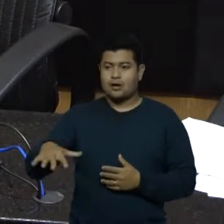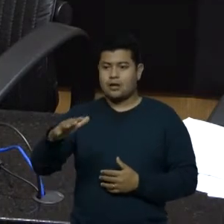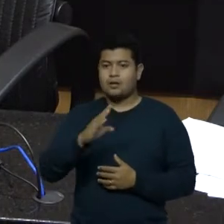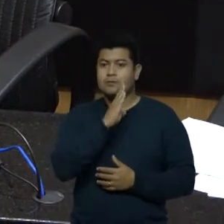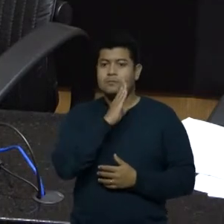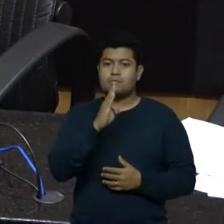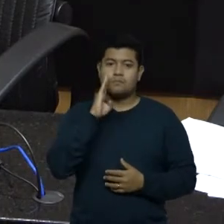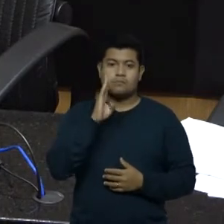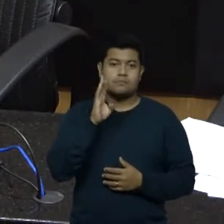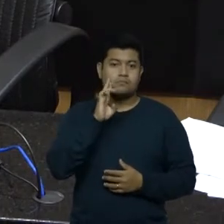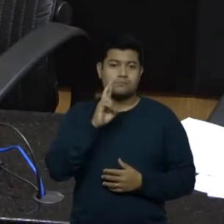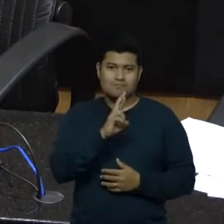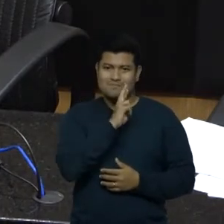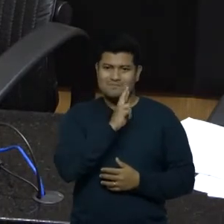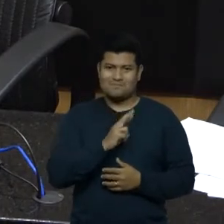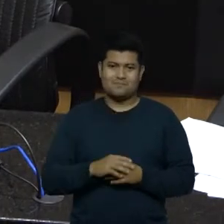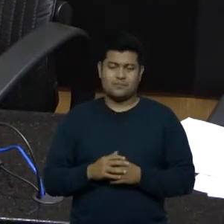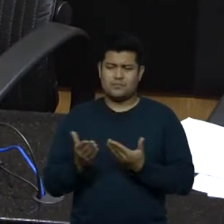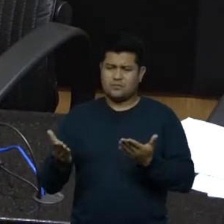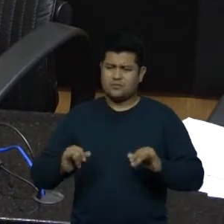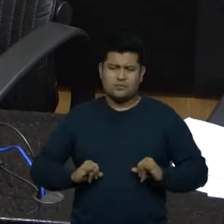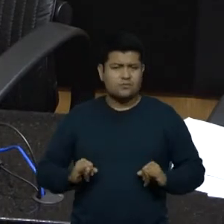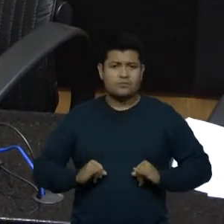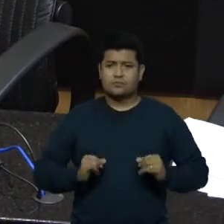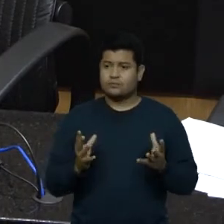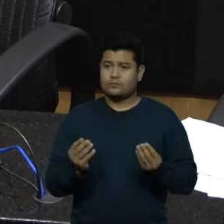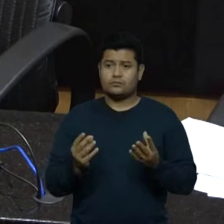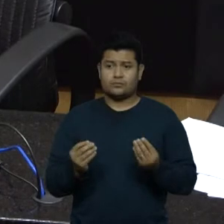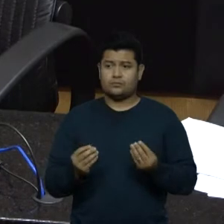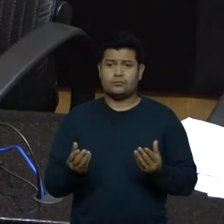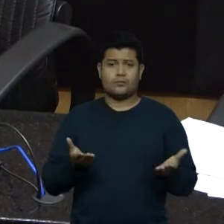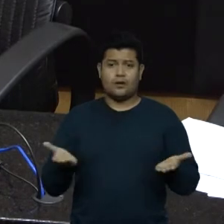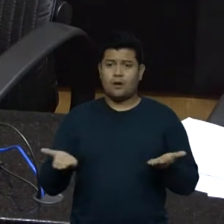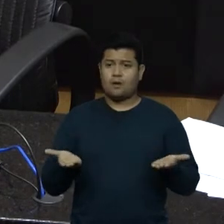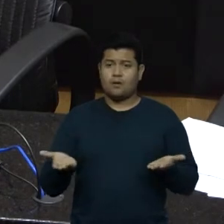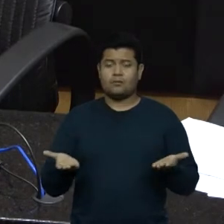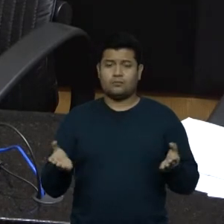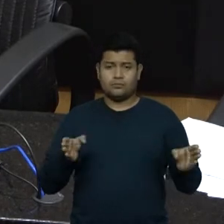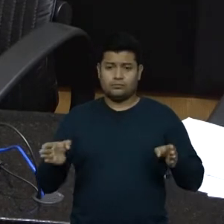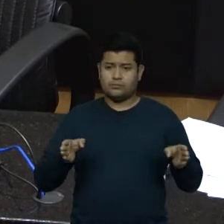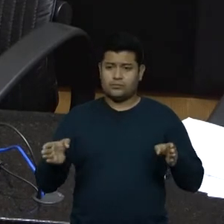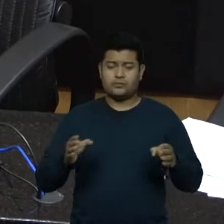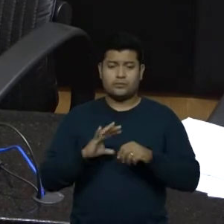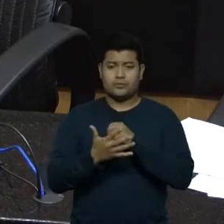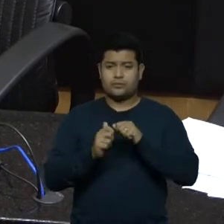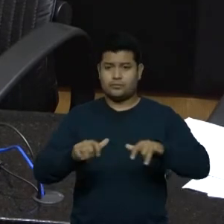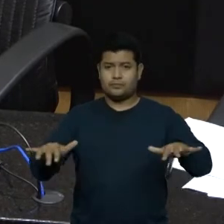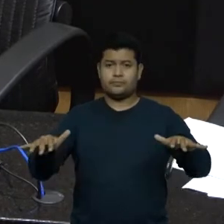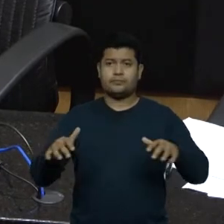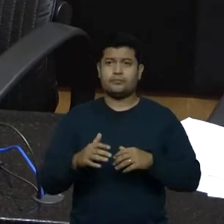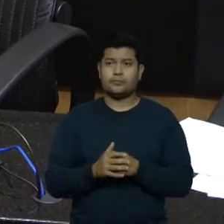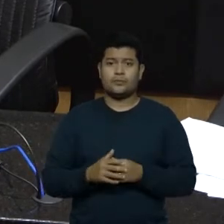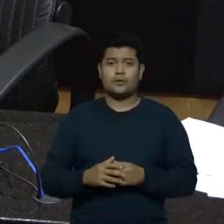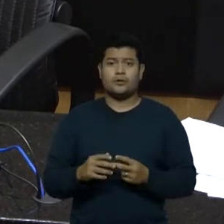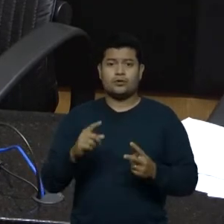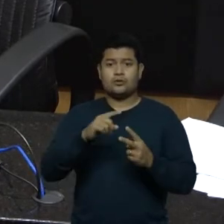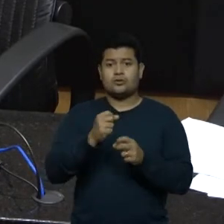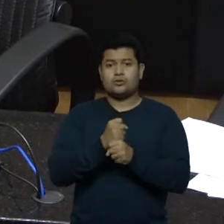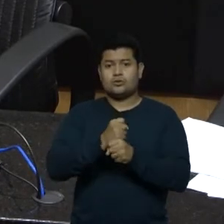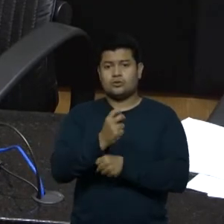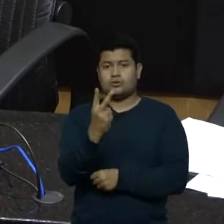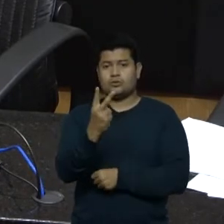restaurantes foi o que mais sofreu durante toda essa poderia a notícia esses dois anos